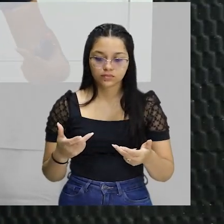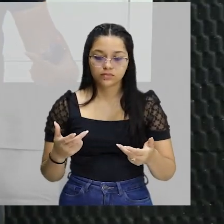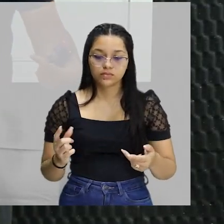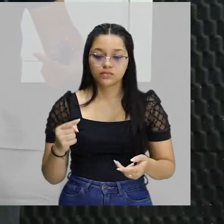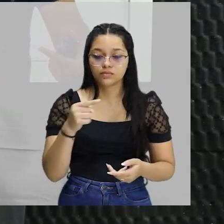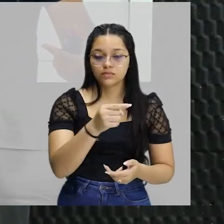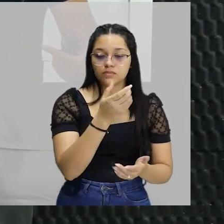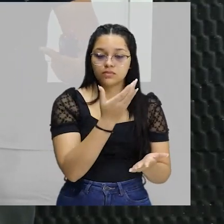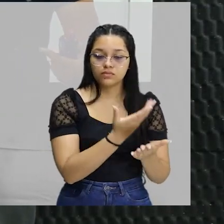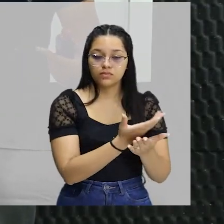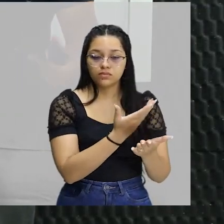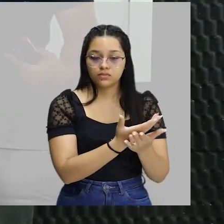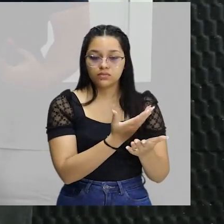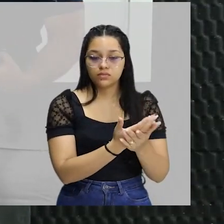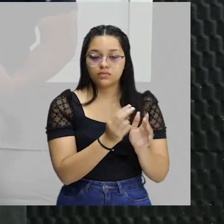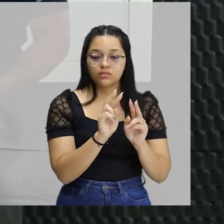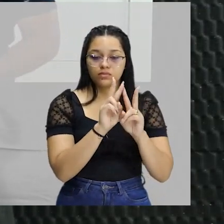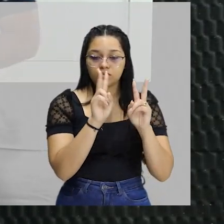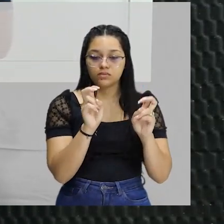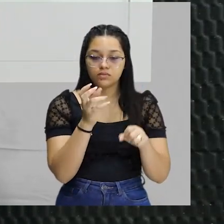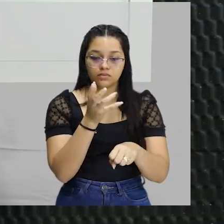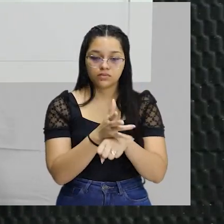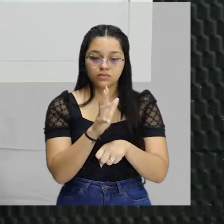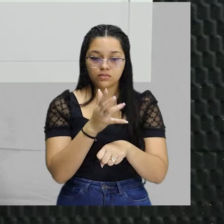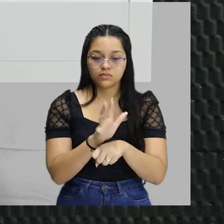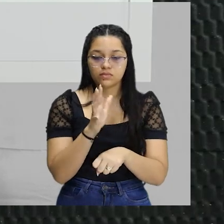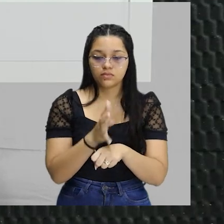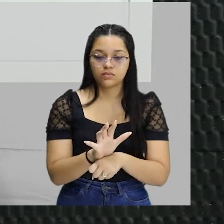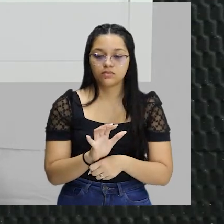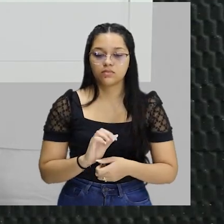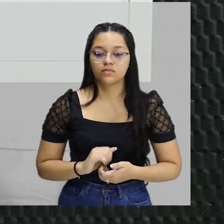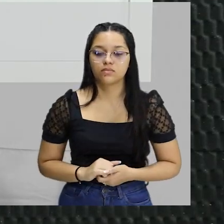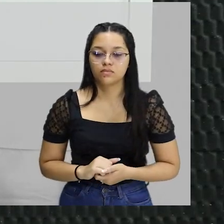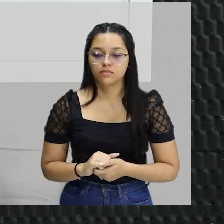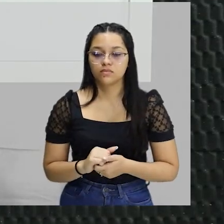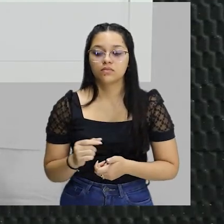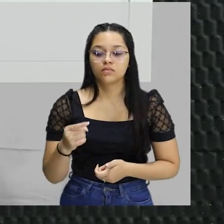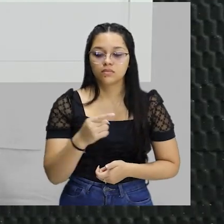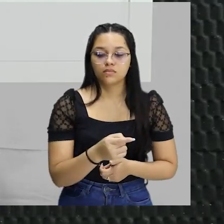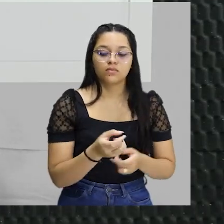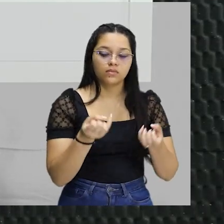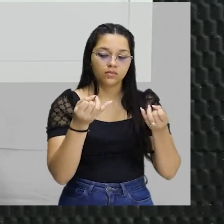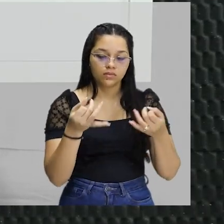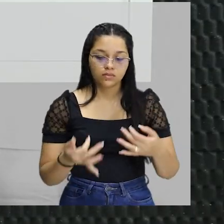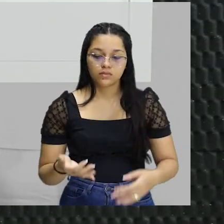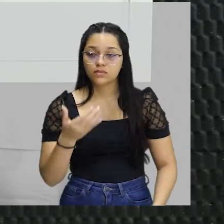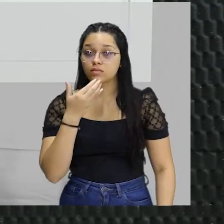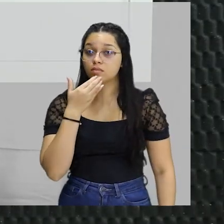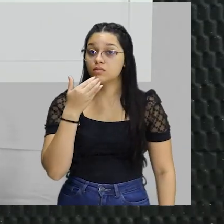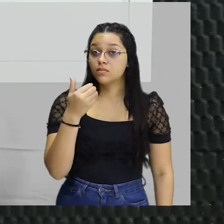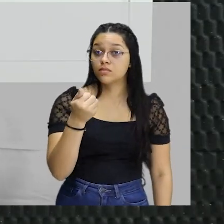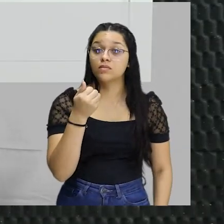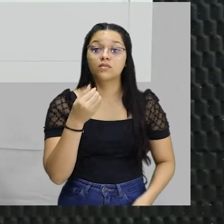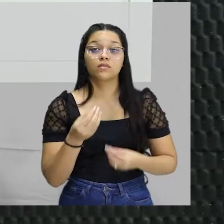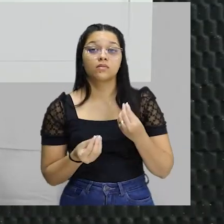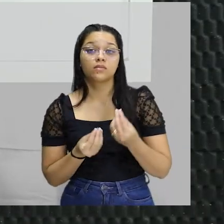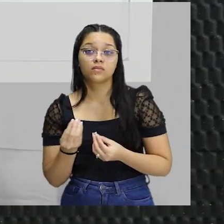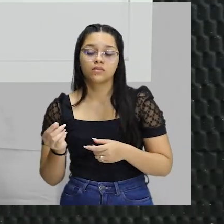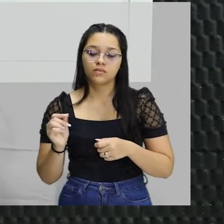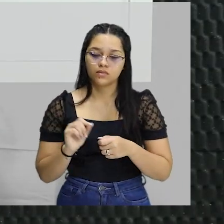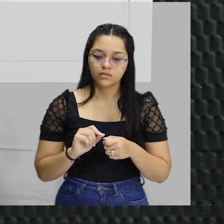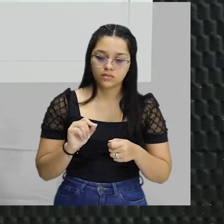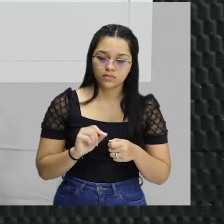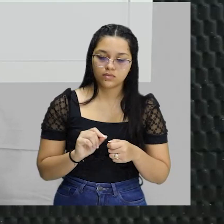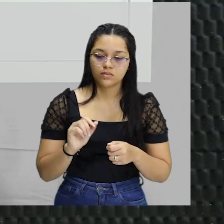lá na aula, não é, sobre exercício. Então aqui a grosso modo lá a gente vai explicar melhor, não é? Como é que se faz essas